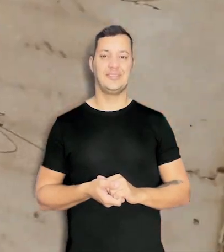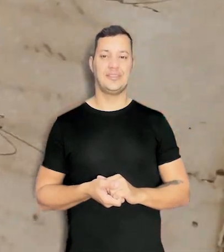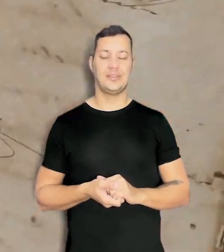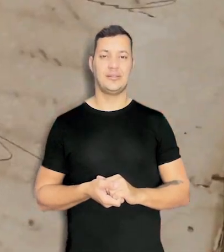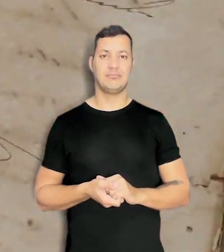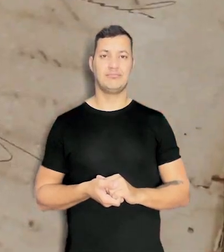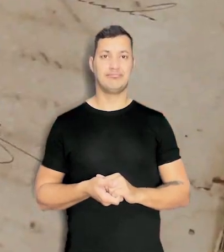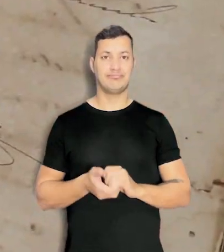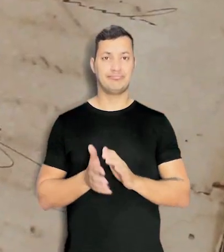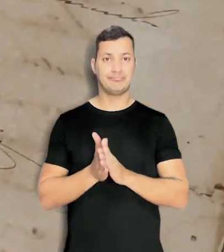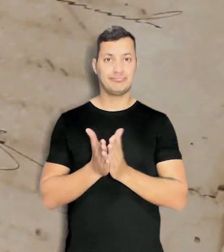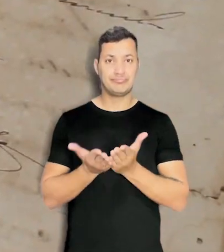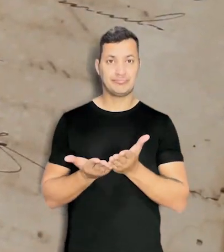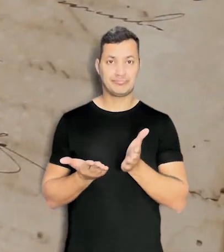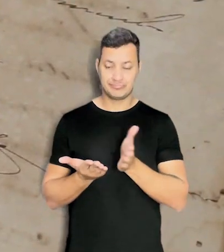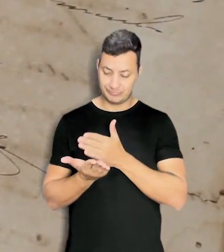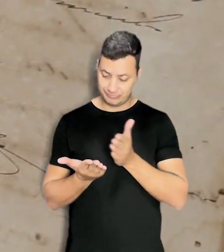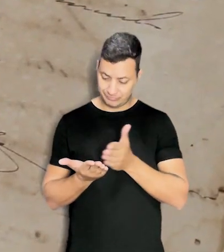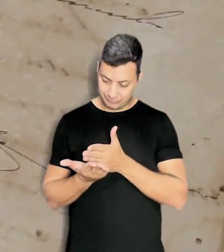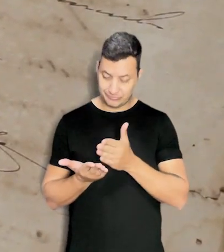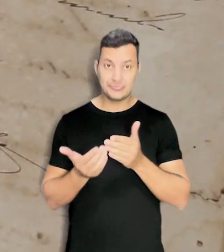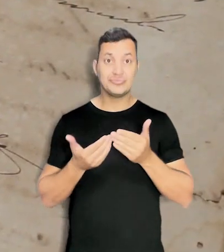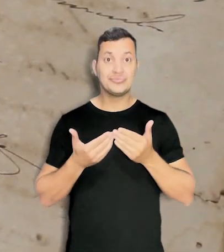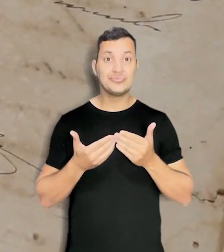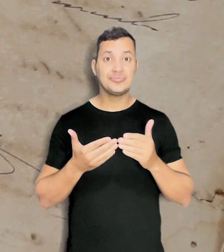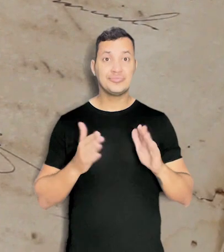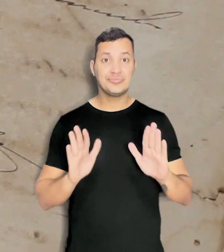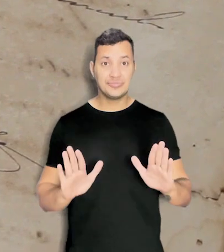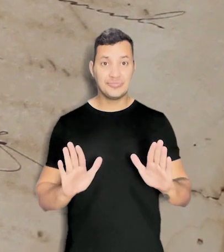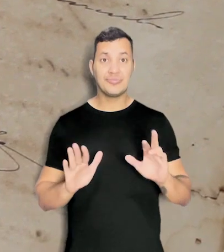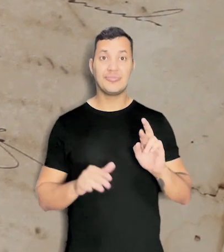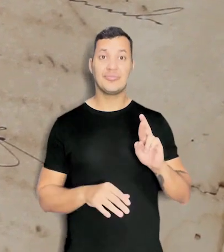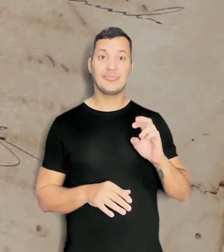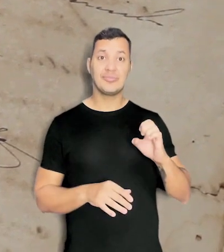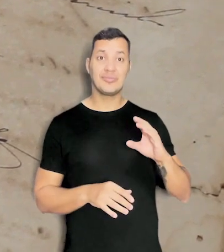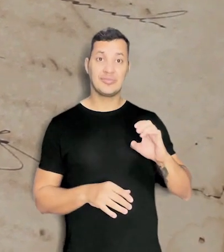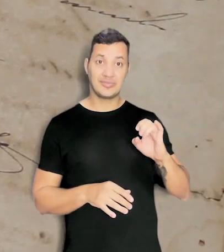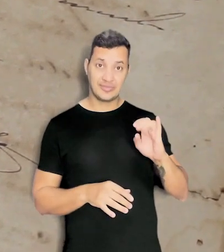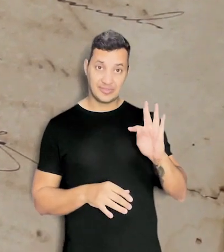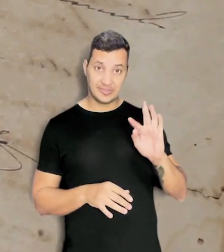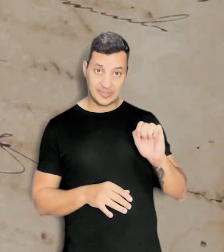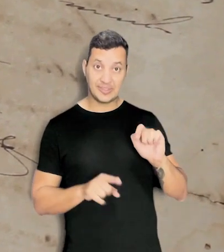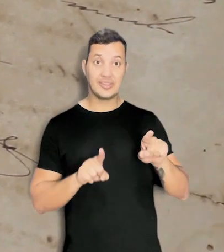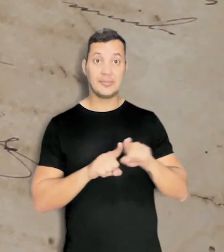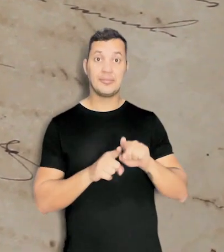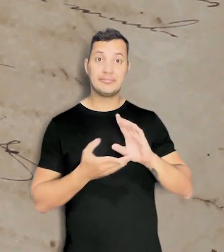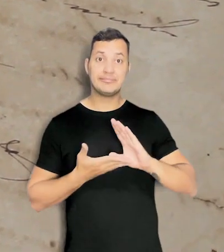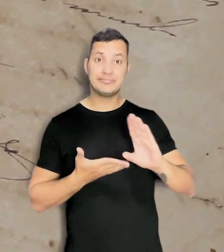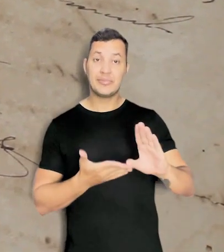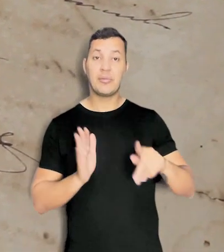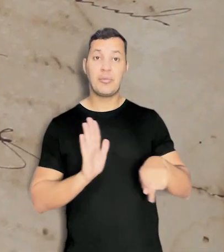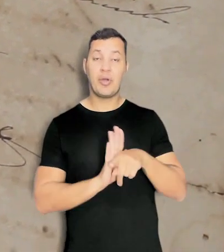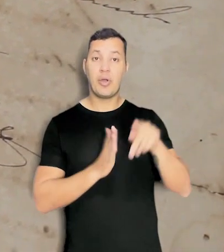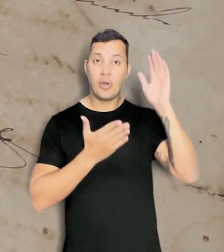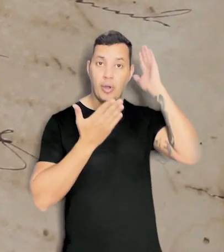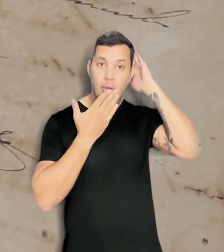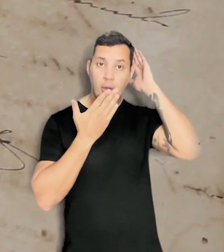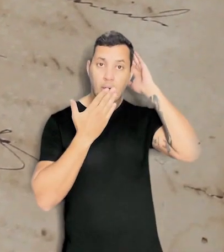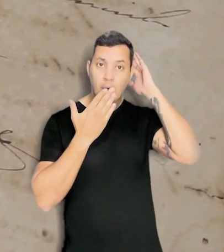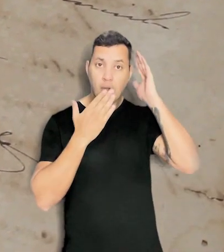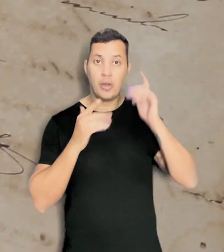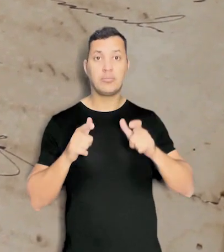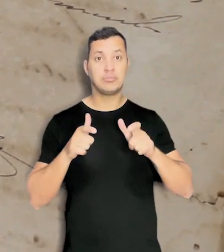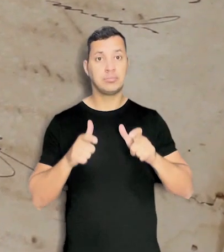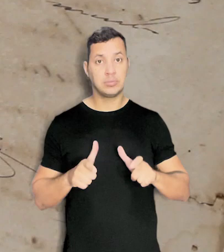Servirá este livro para o lançamento da receita e despesa dos índios da aldeia de